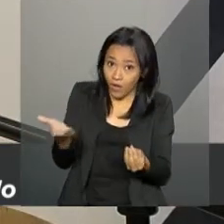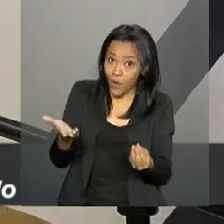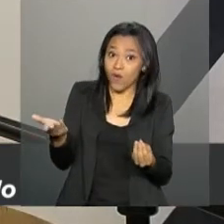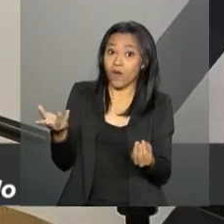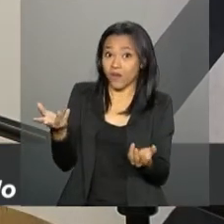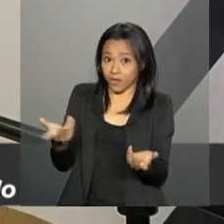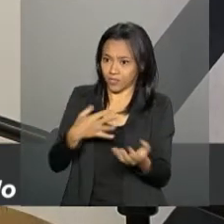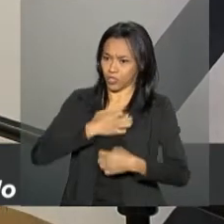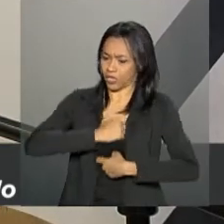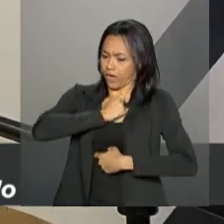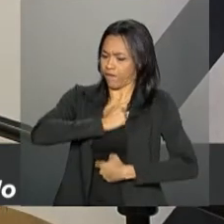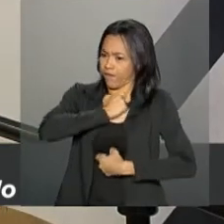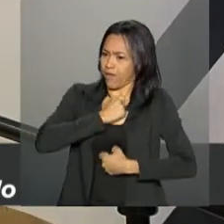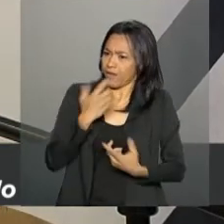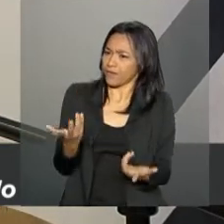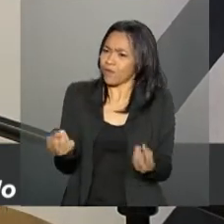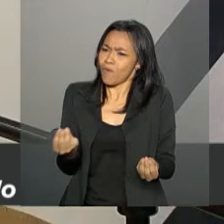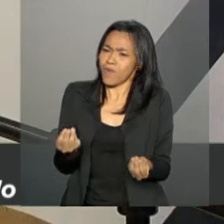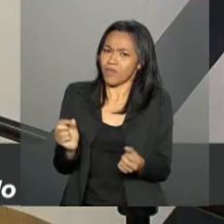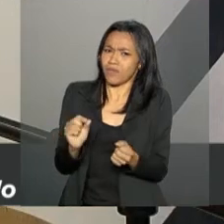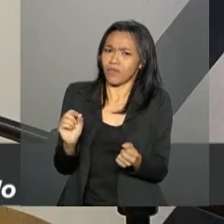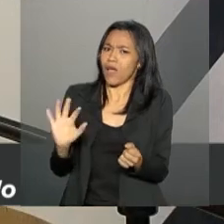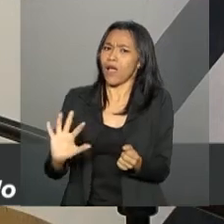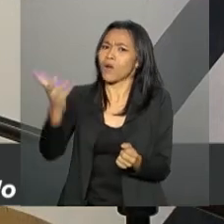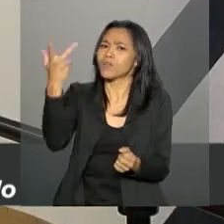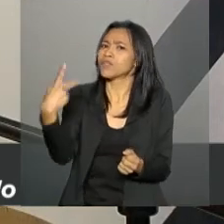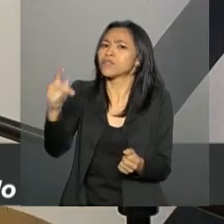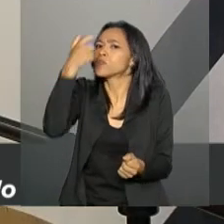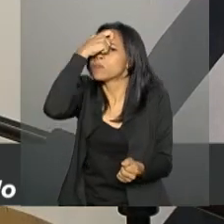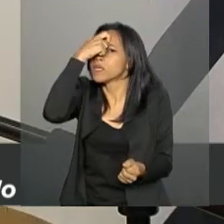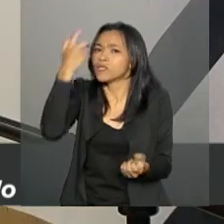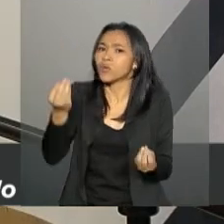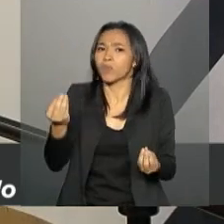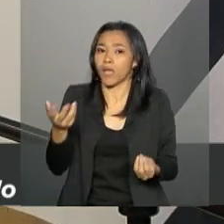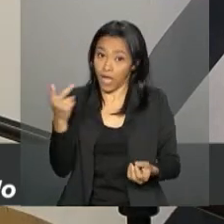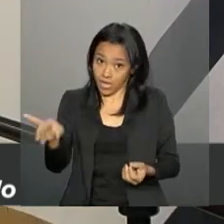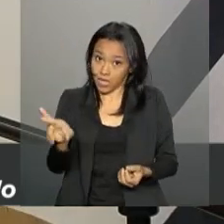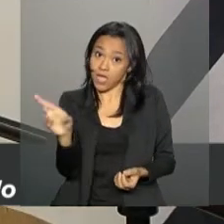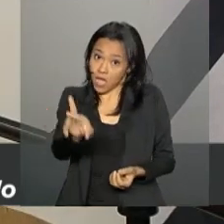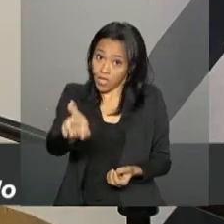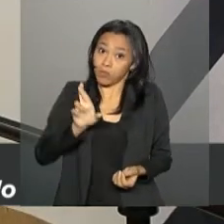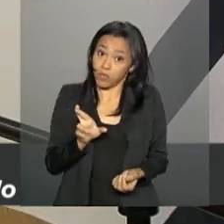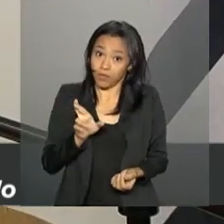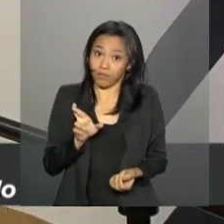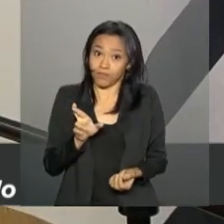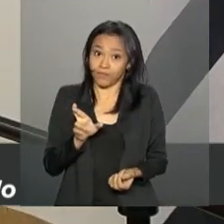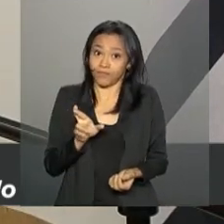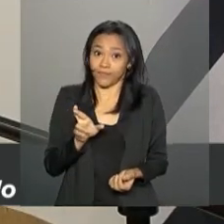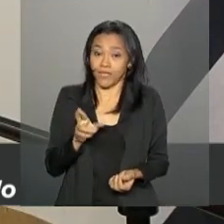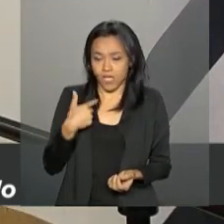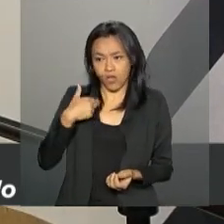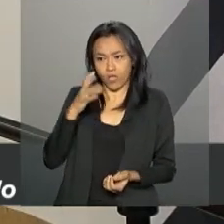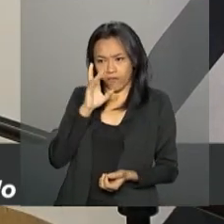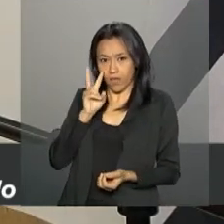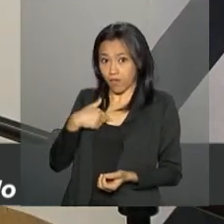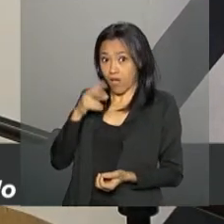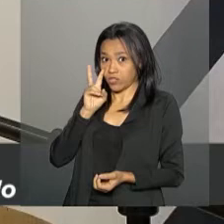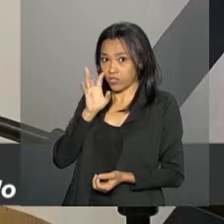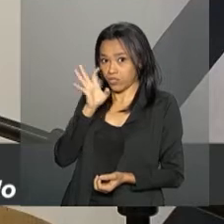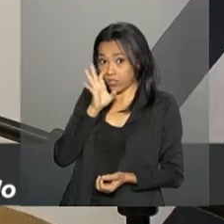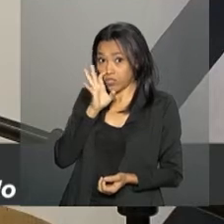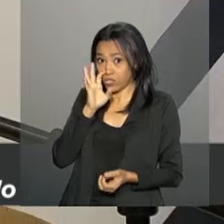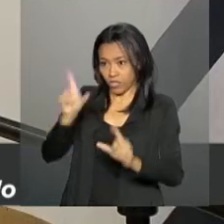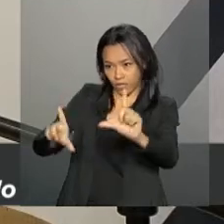excelência, terno e gravata, lugar à mesa, como é que funciona isso na sua cabeça? Ele disse, olhando para mim, que estava assistindo, olha,